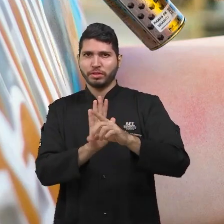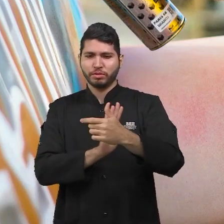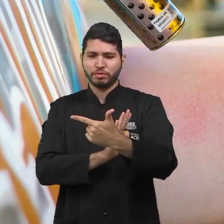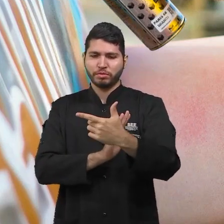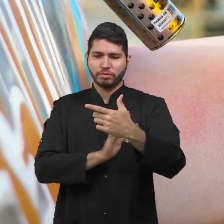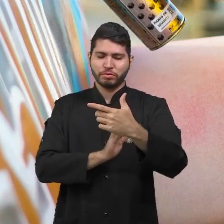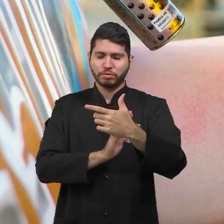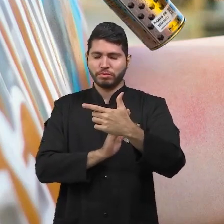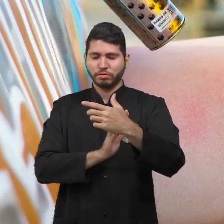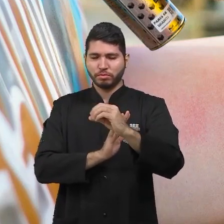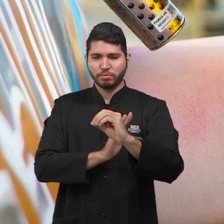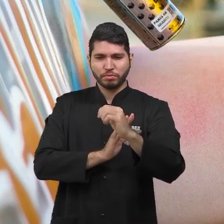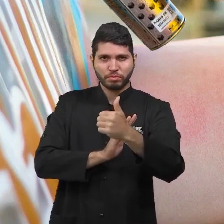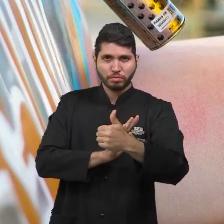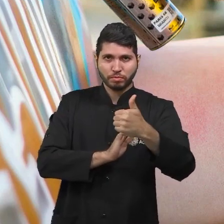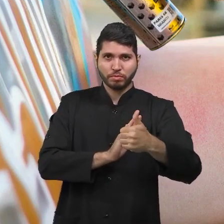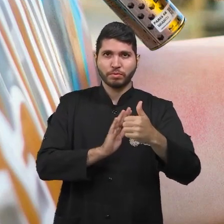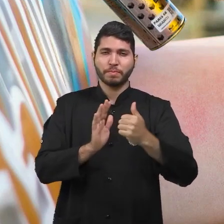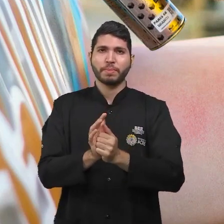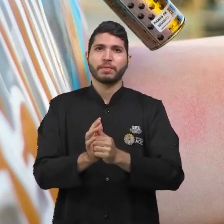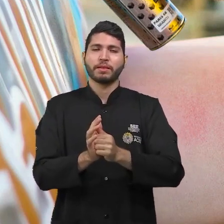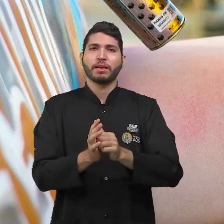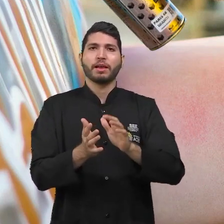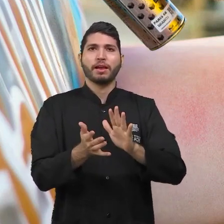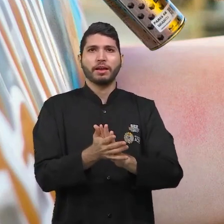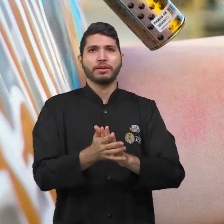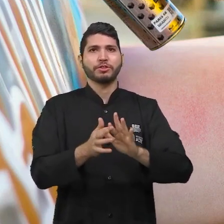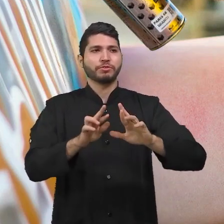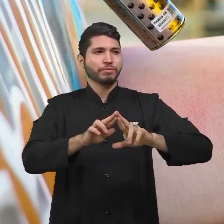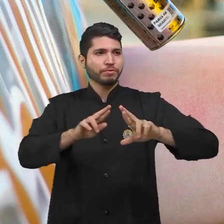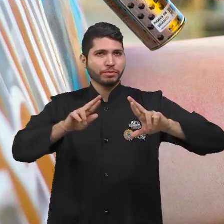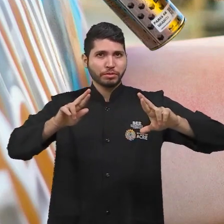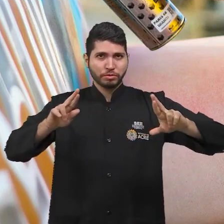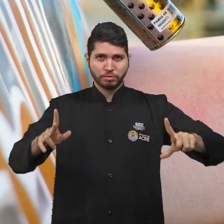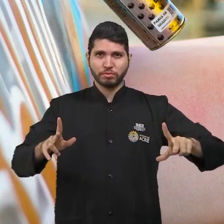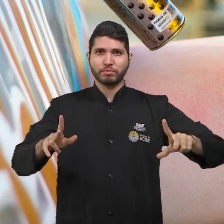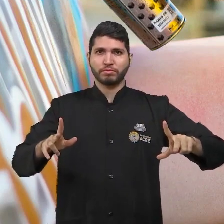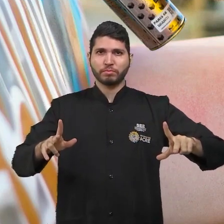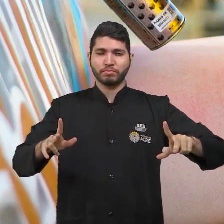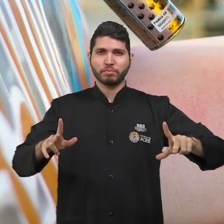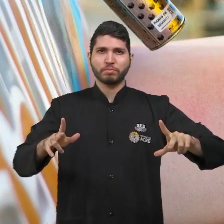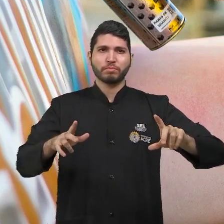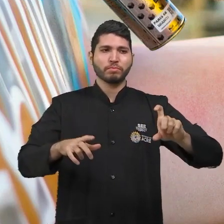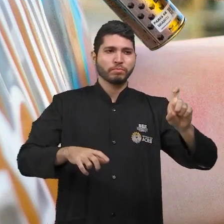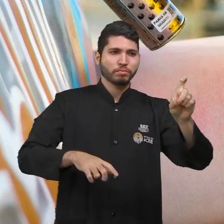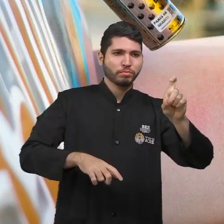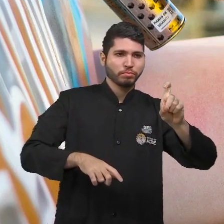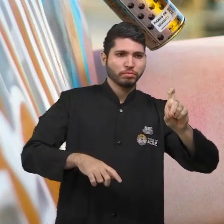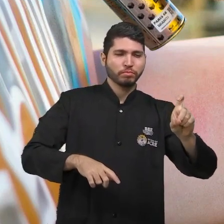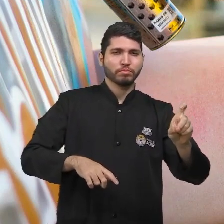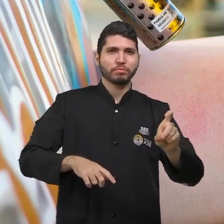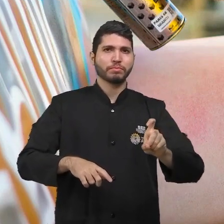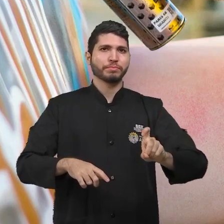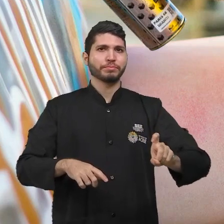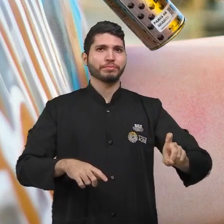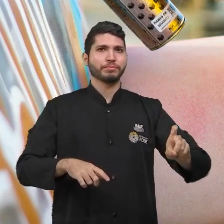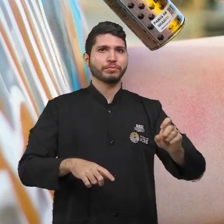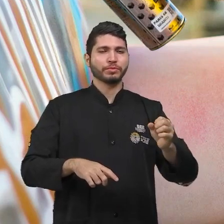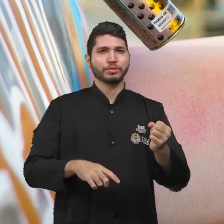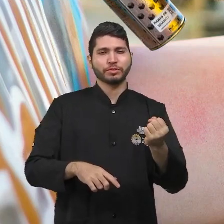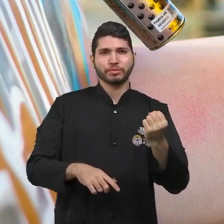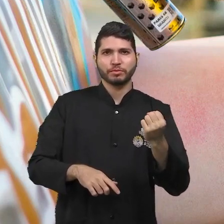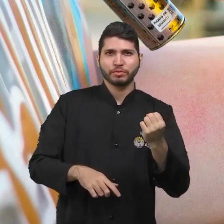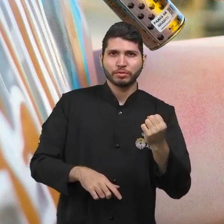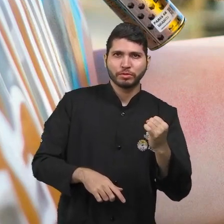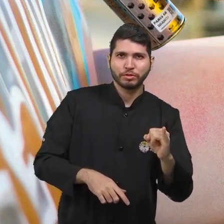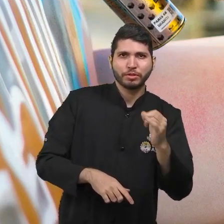né? Na verdade, a lei descriminalizou o grafite. Então, quando ela tem um objetivo artístico, é feito com a